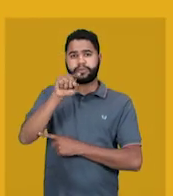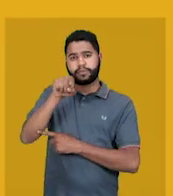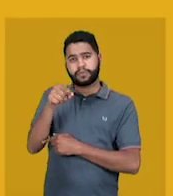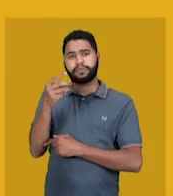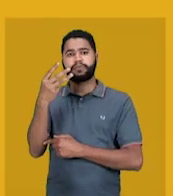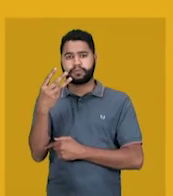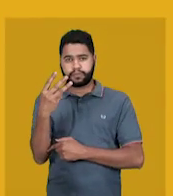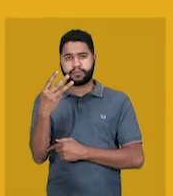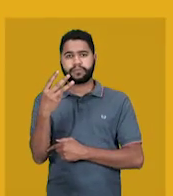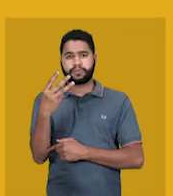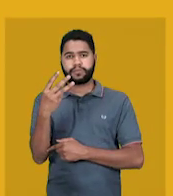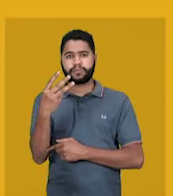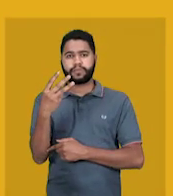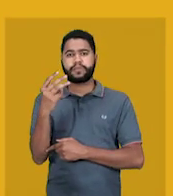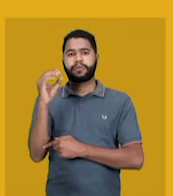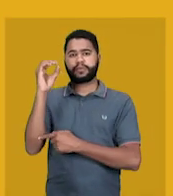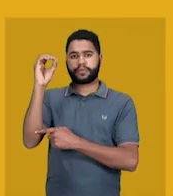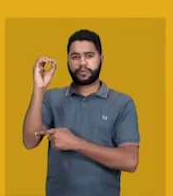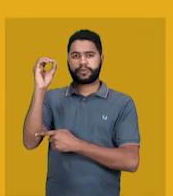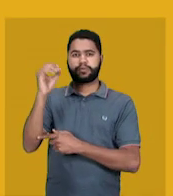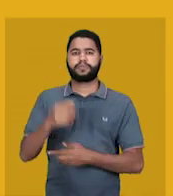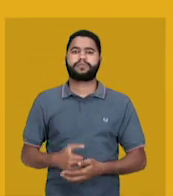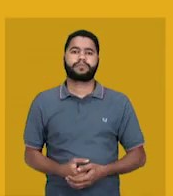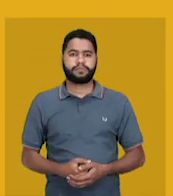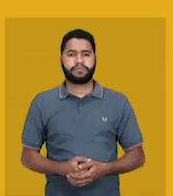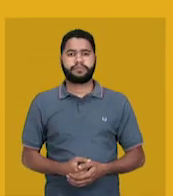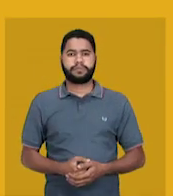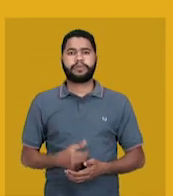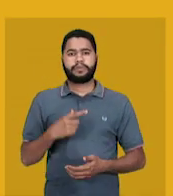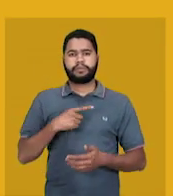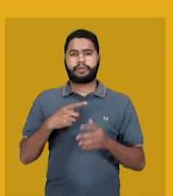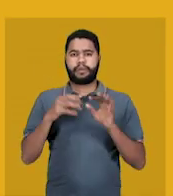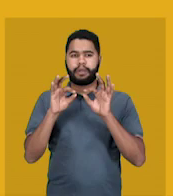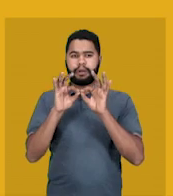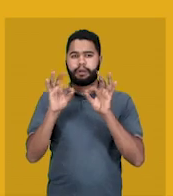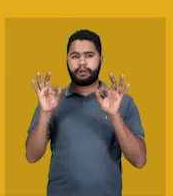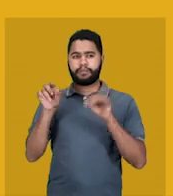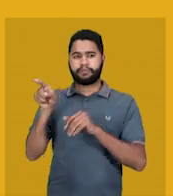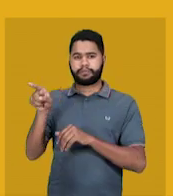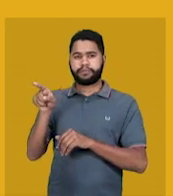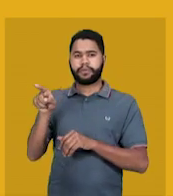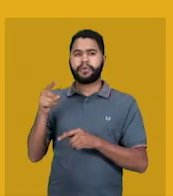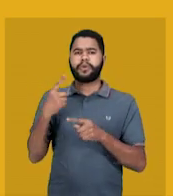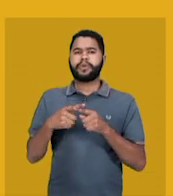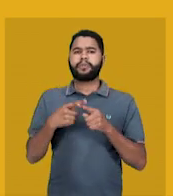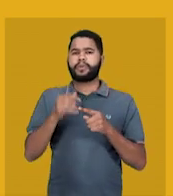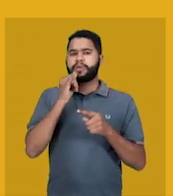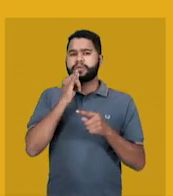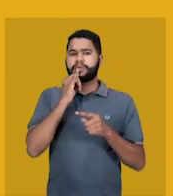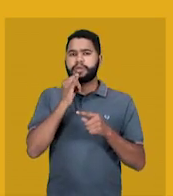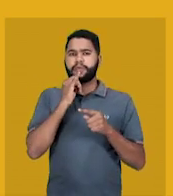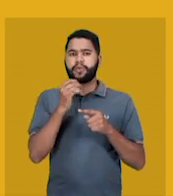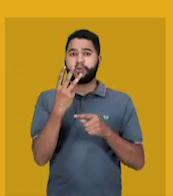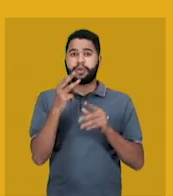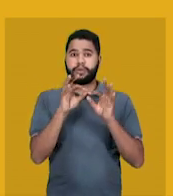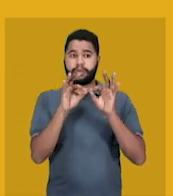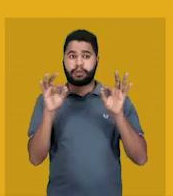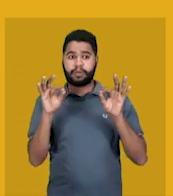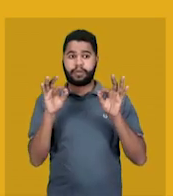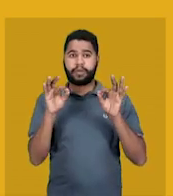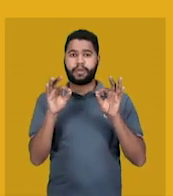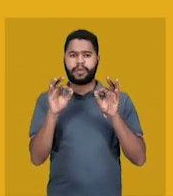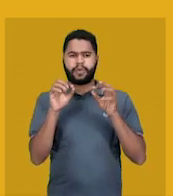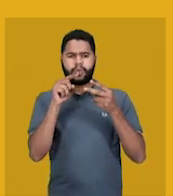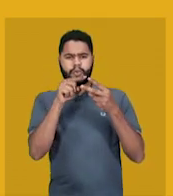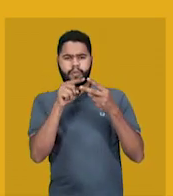57,3 graus tô até a medida Neste ano o que se eu fizer três medidas que é uma medida